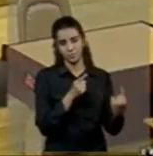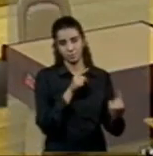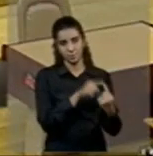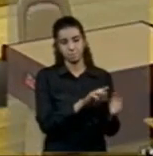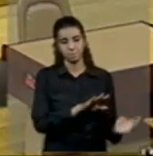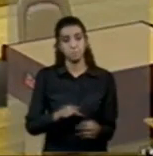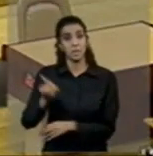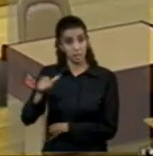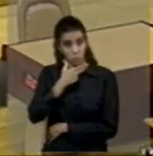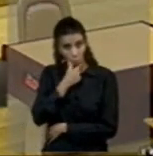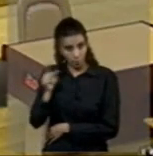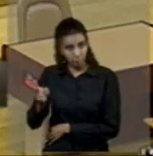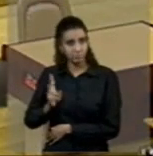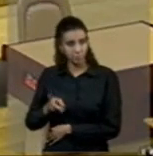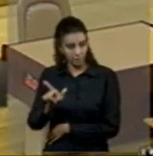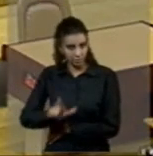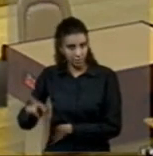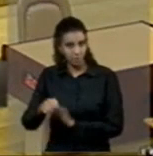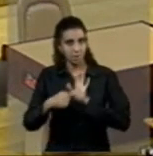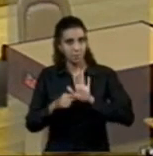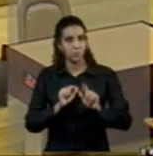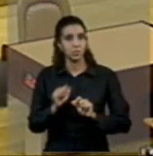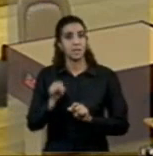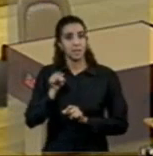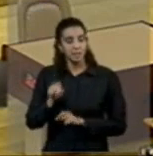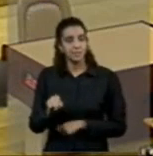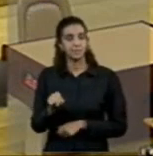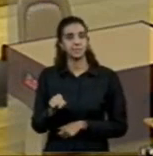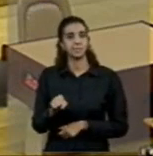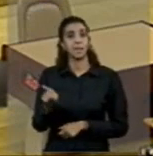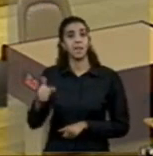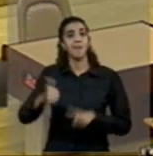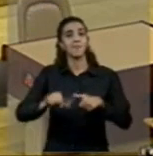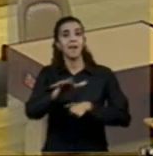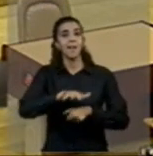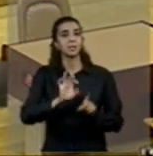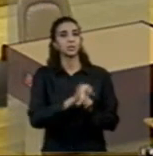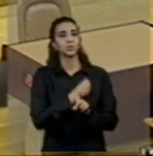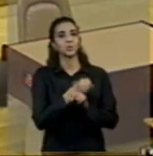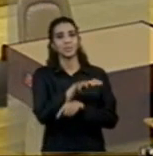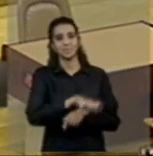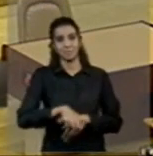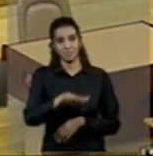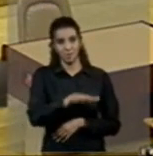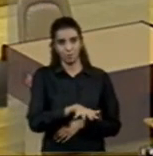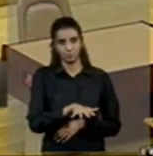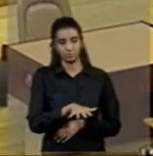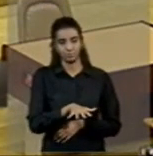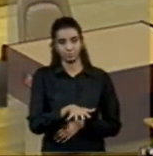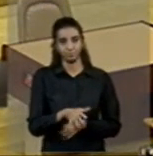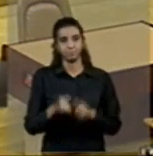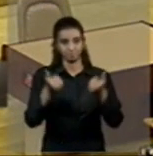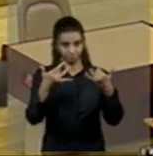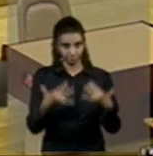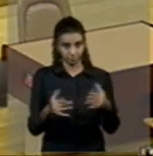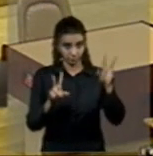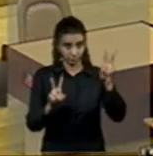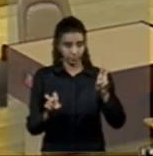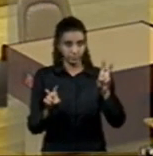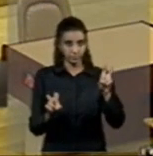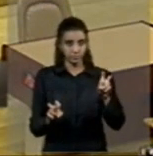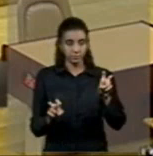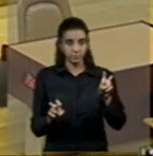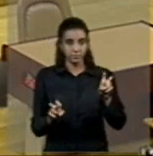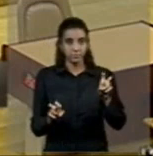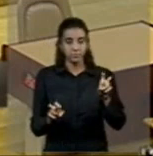de Ludwig Garcia, que elabora o fenômeno do ponto de vista sociológico também da seguinte forma, aspas,